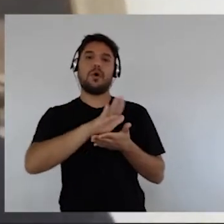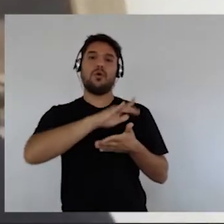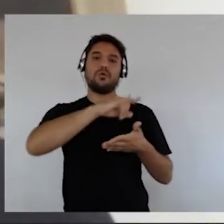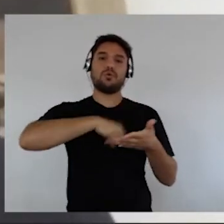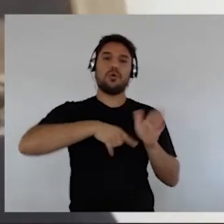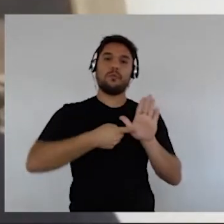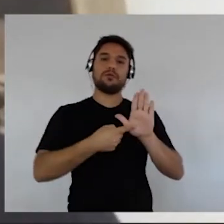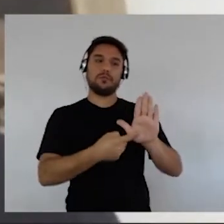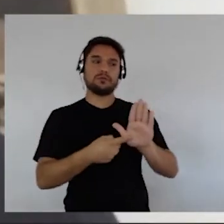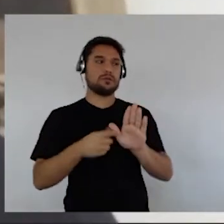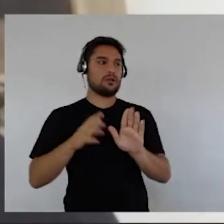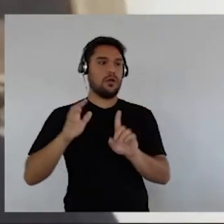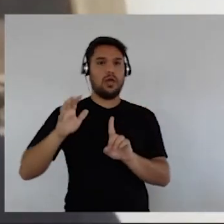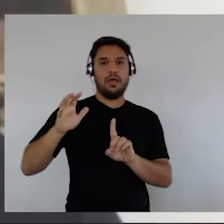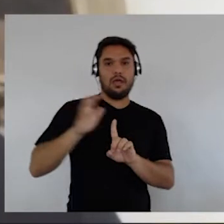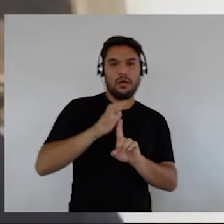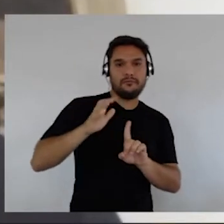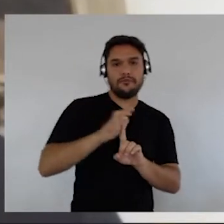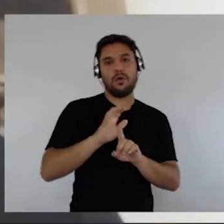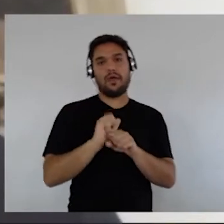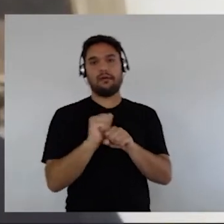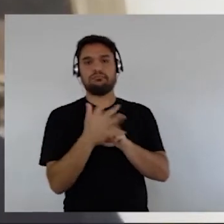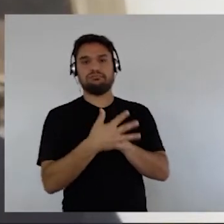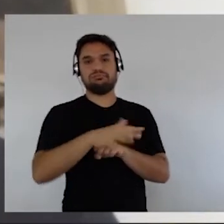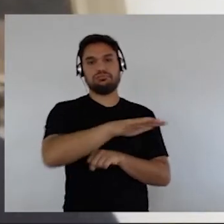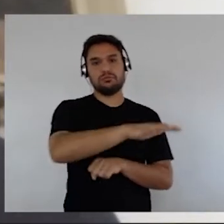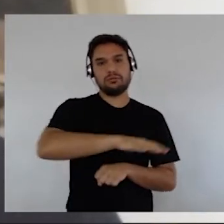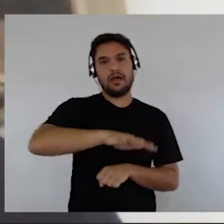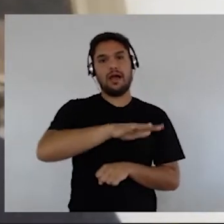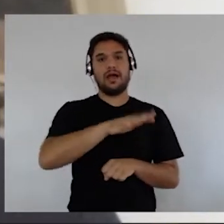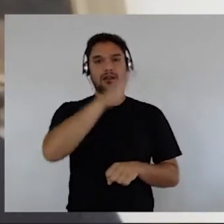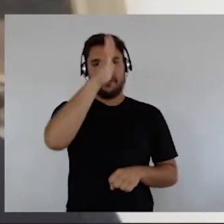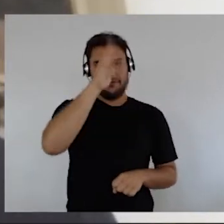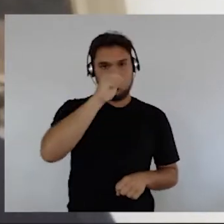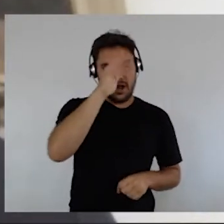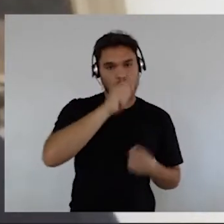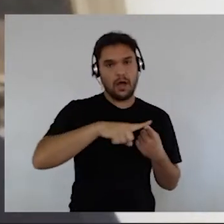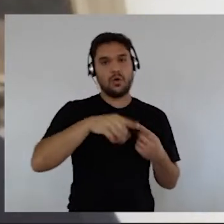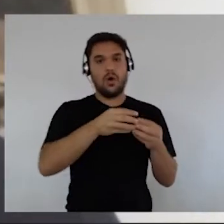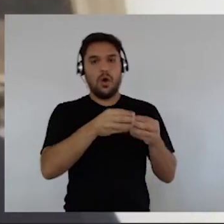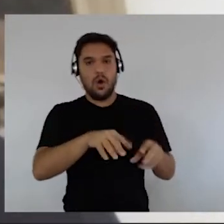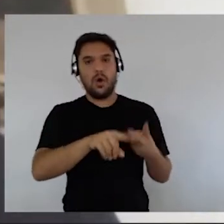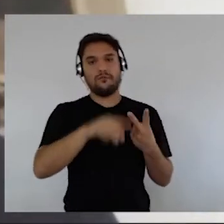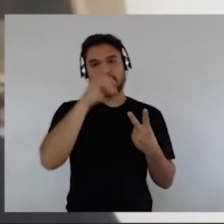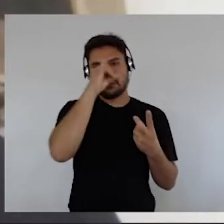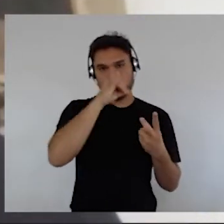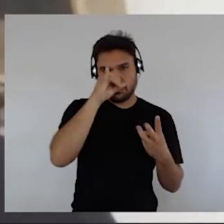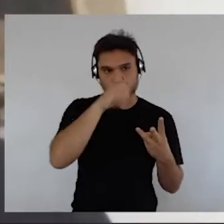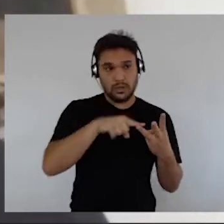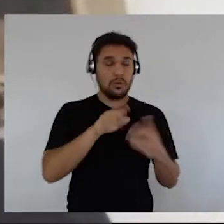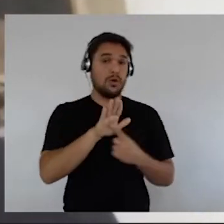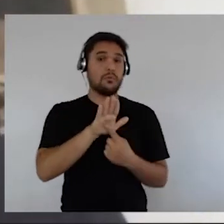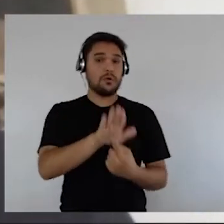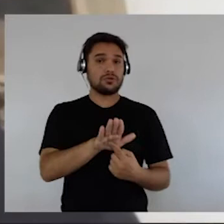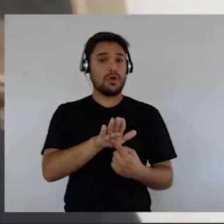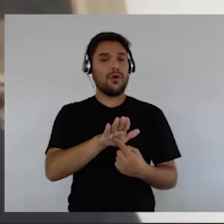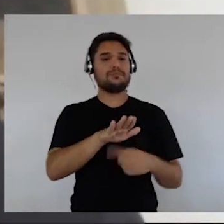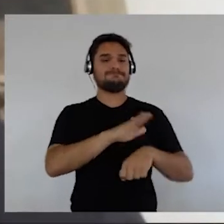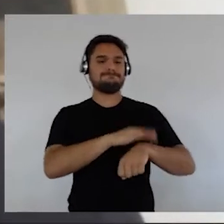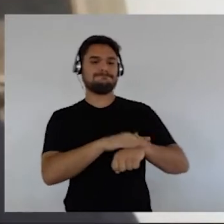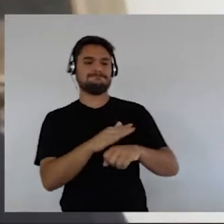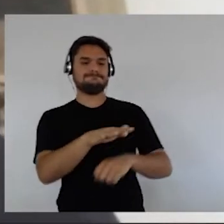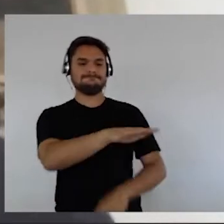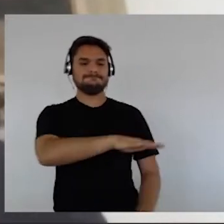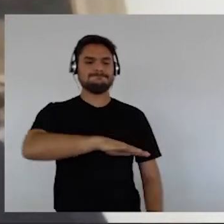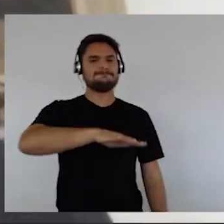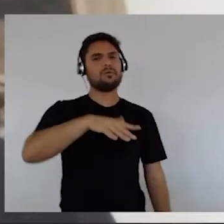do Covid-19 sobre as cadeias produtivas de frango de corte, ovos e suínos, e revelando que a situação para